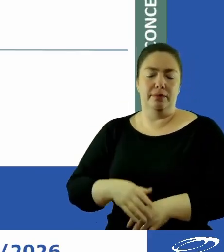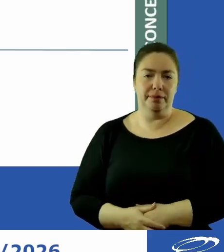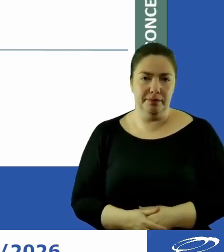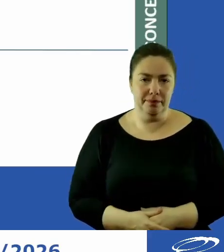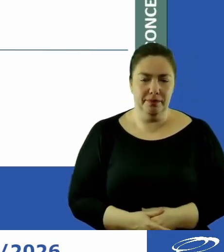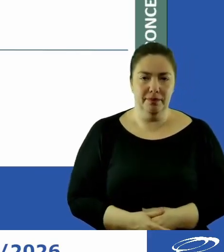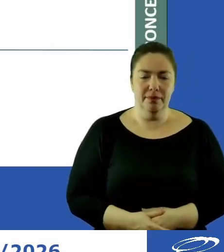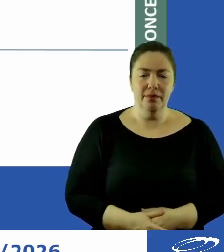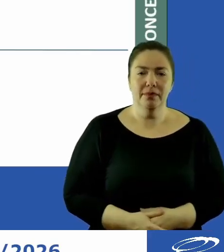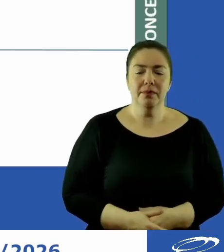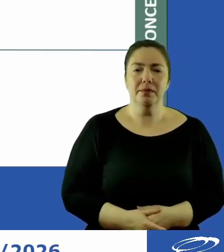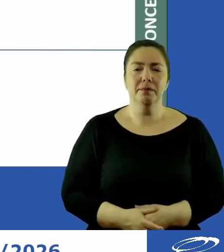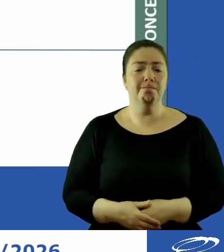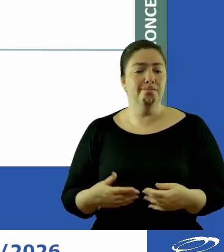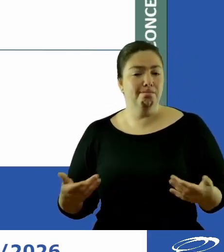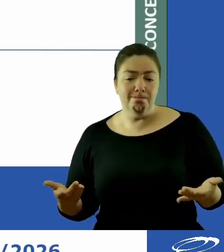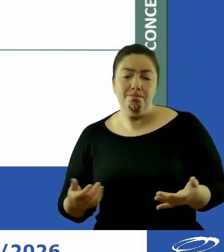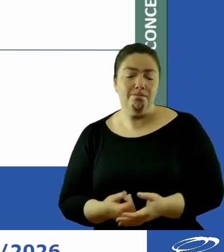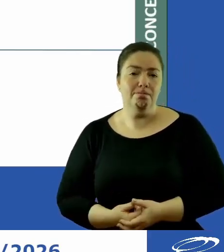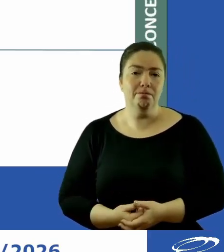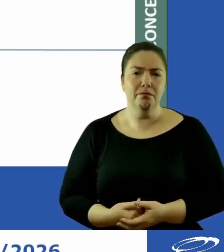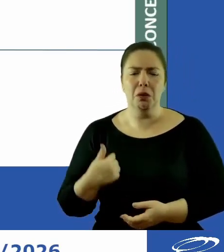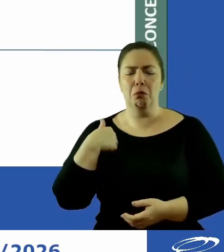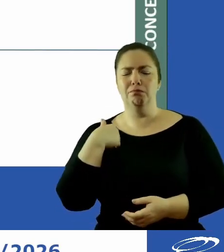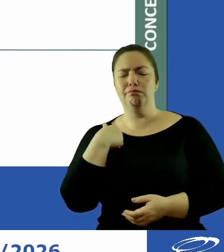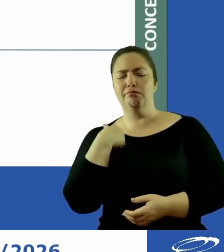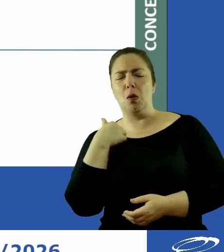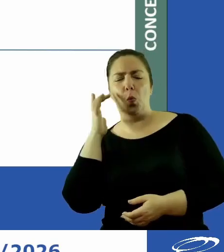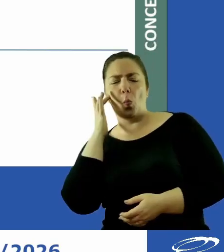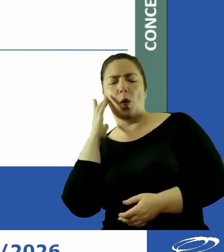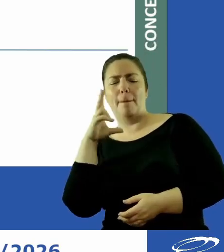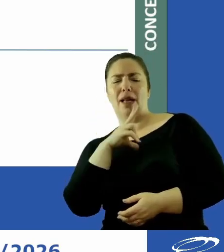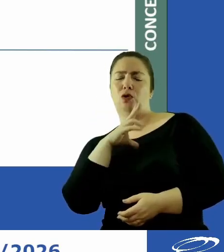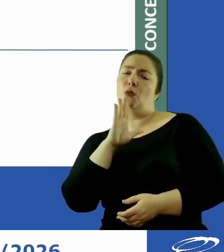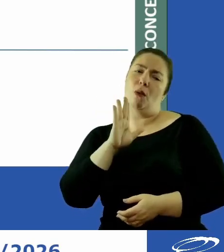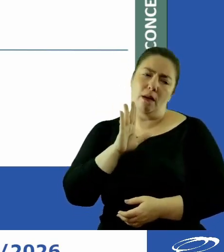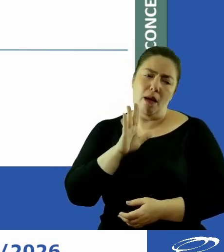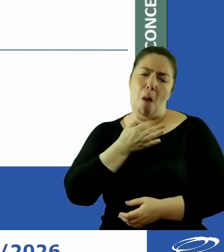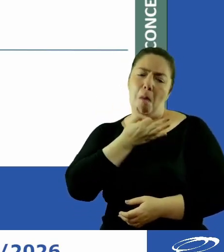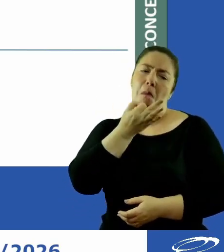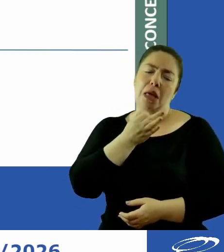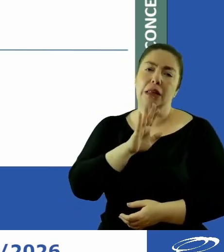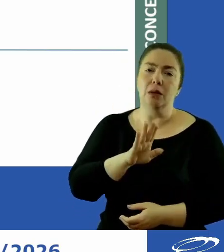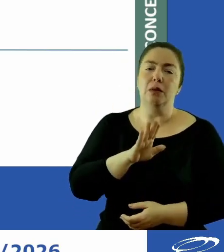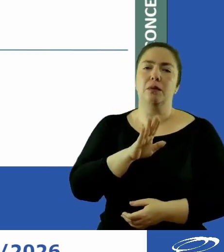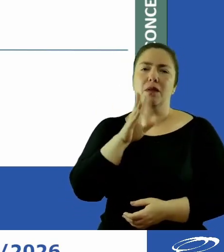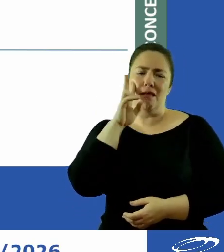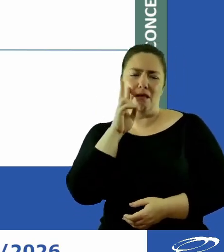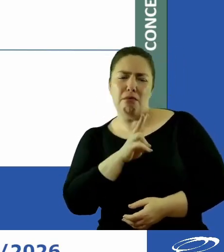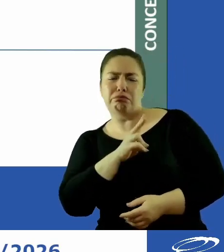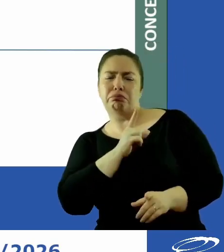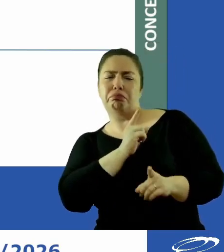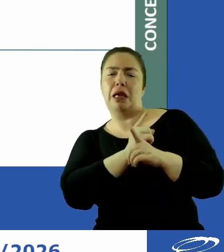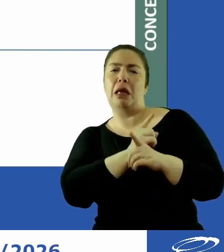no meu olhar, funciona aí um olhar bem pessoal. No meu olhar, como identificamos, como